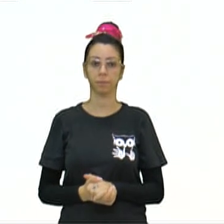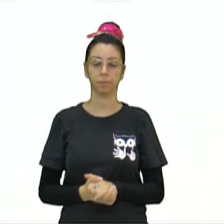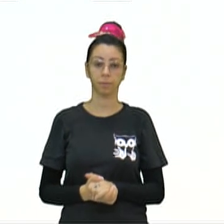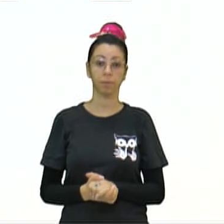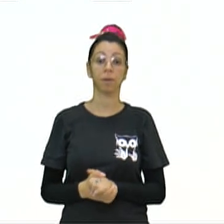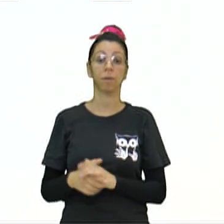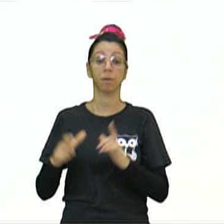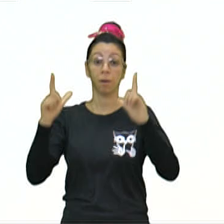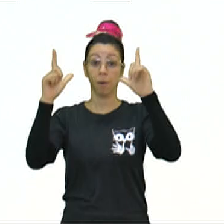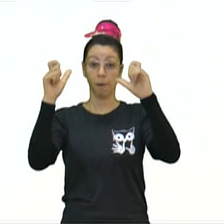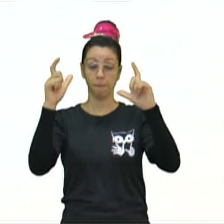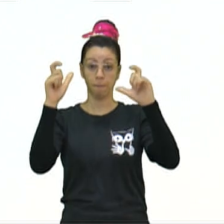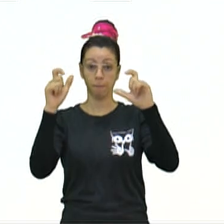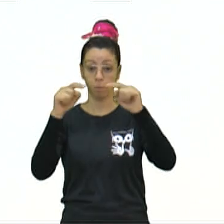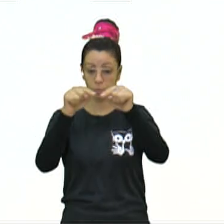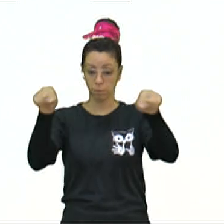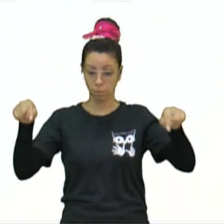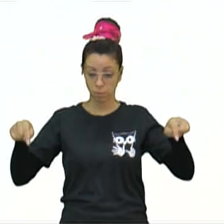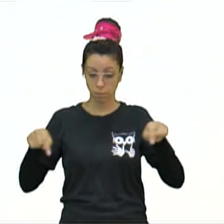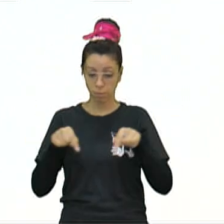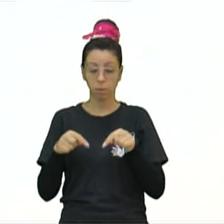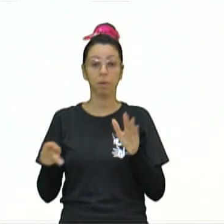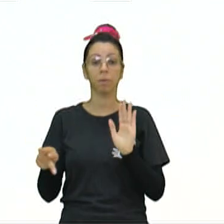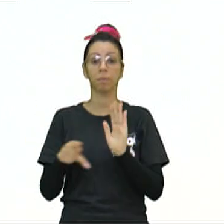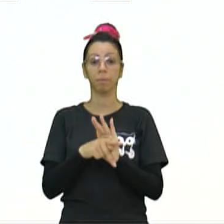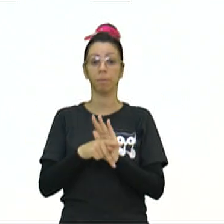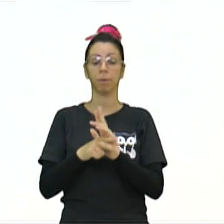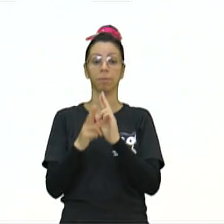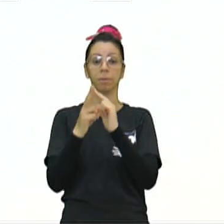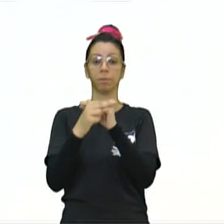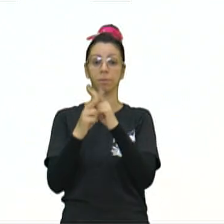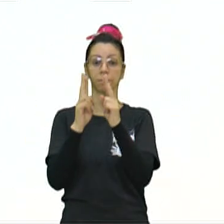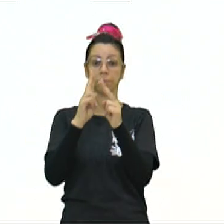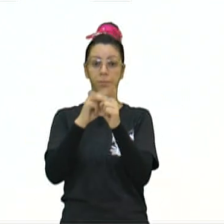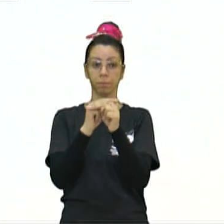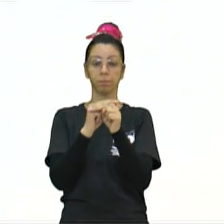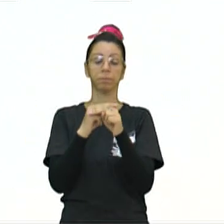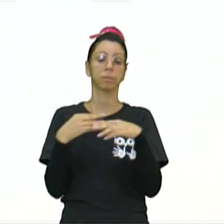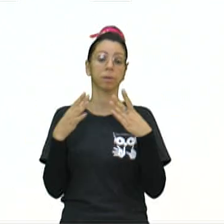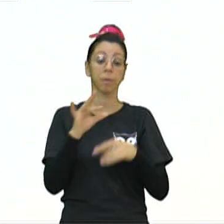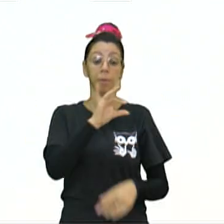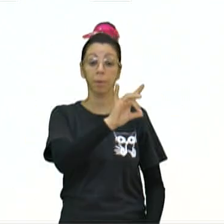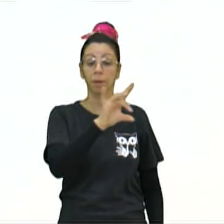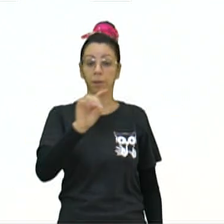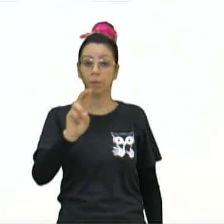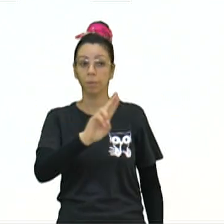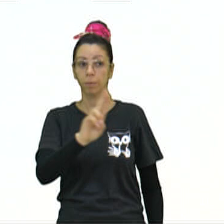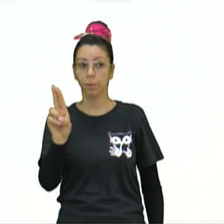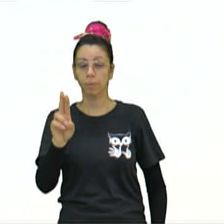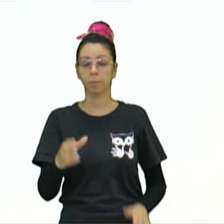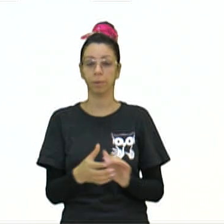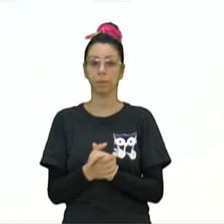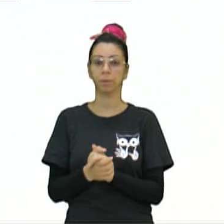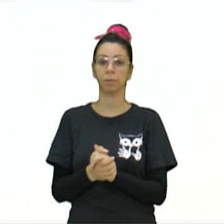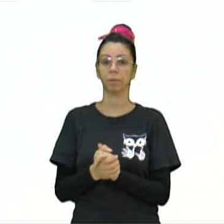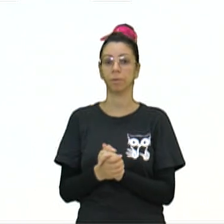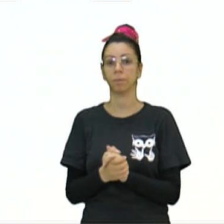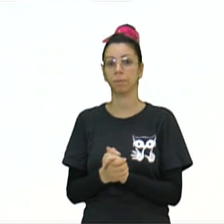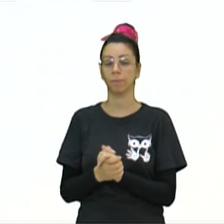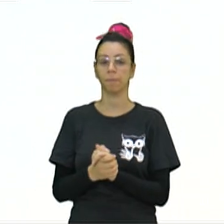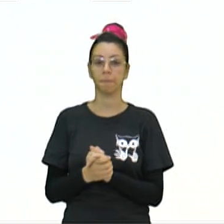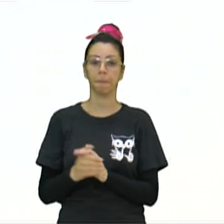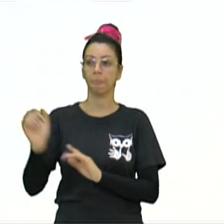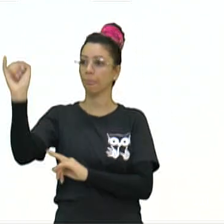de um estúdio de Pilates, vocês podem ver aqui que tem todos os equipamentos dispostos ali. Então, cada um deles tem um nome. Então, no primeiro aqui, esse equipamento